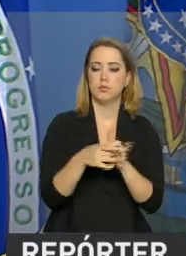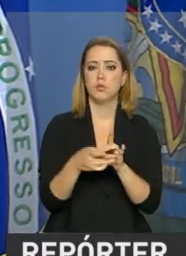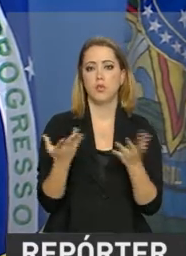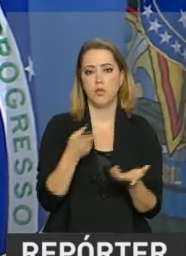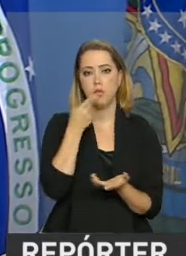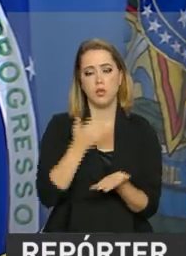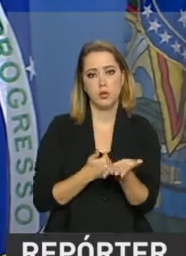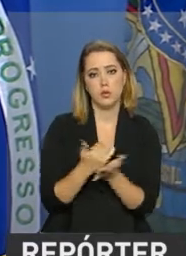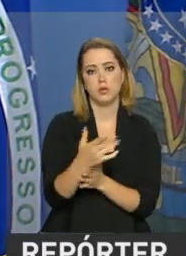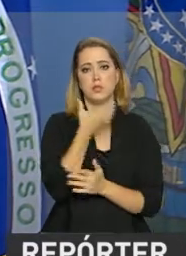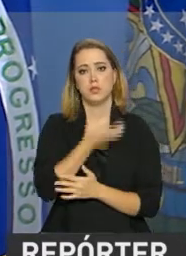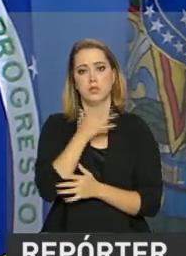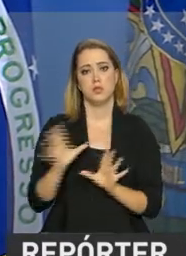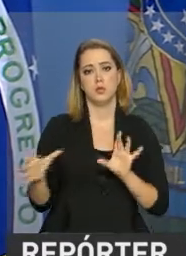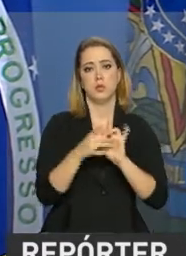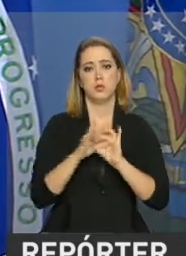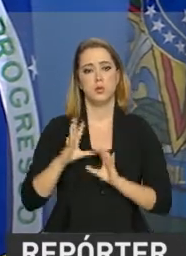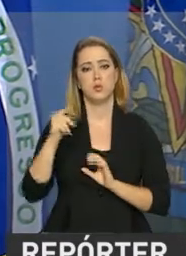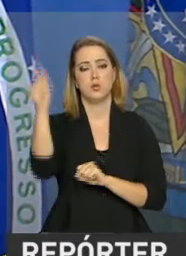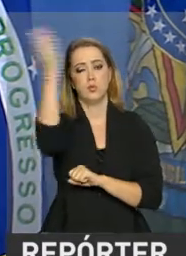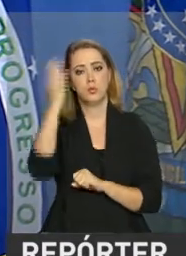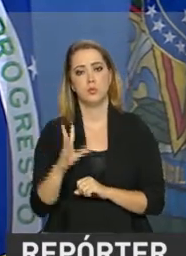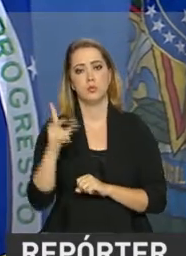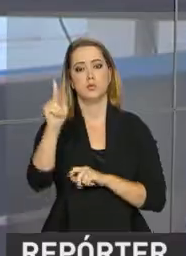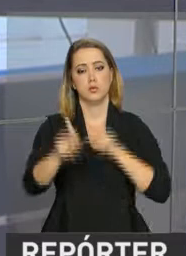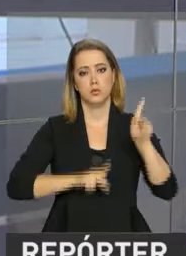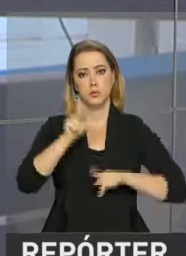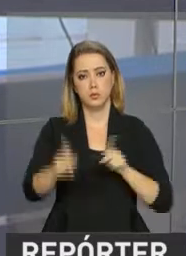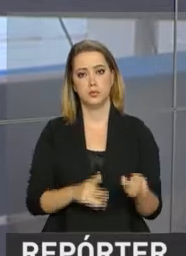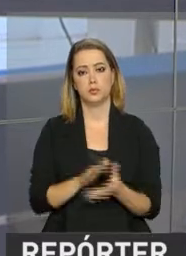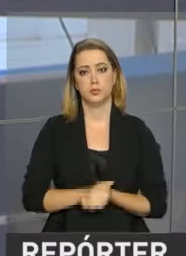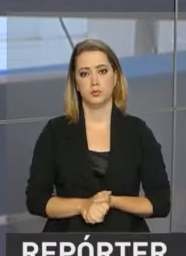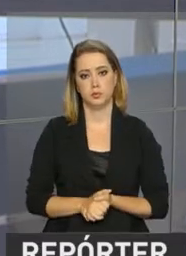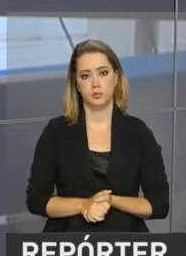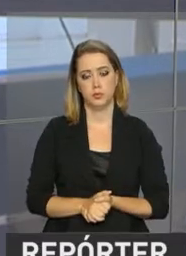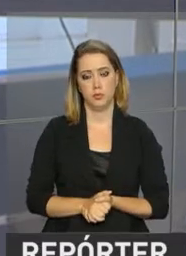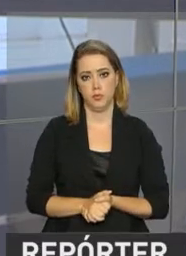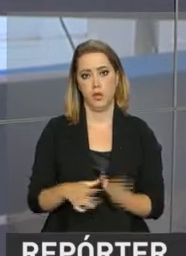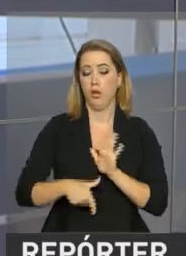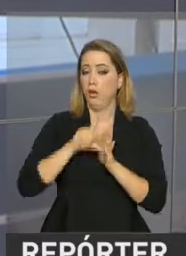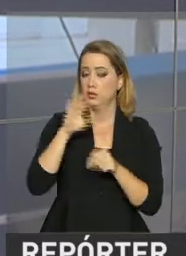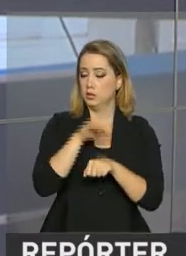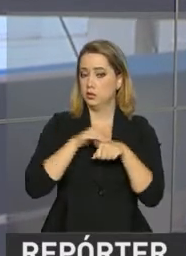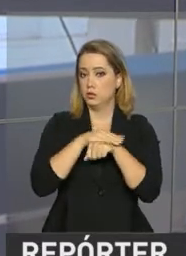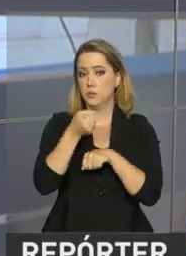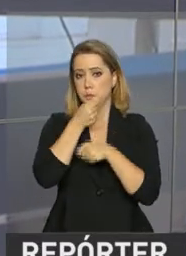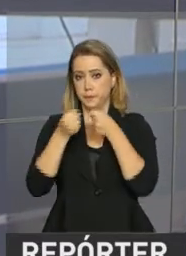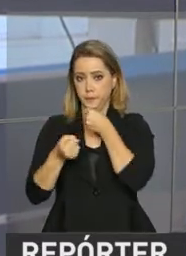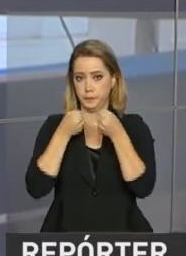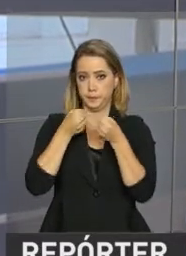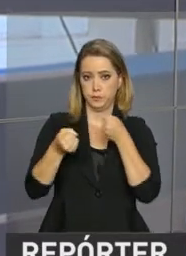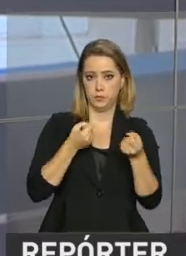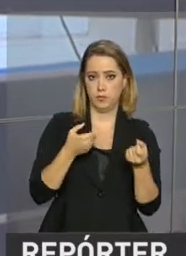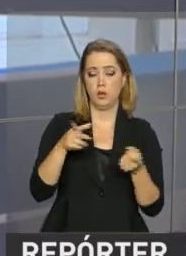natal nós conseguimos unir todo o brasil e todos os brasileiros mais cedo em conversa com jornalistas no palácio da alvorada